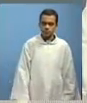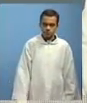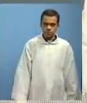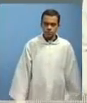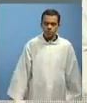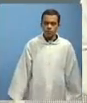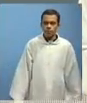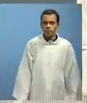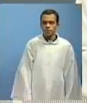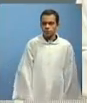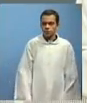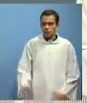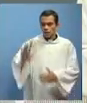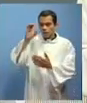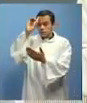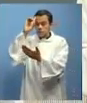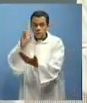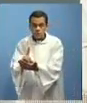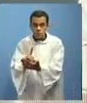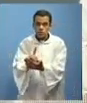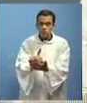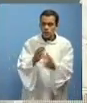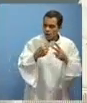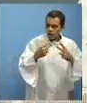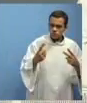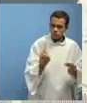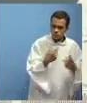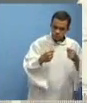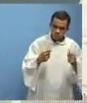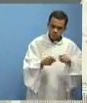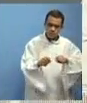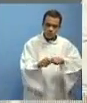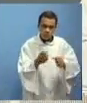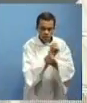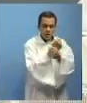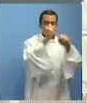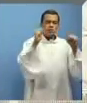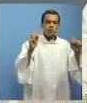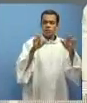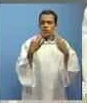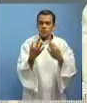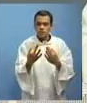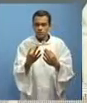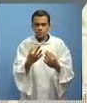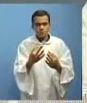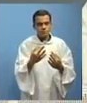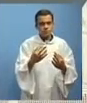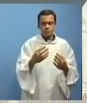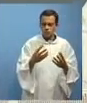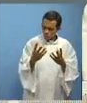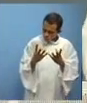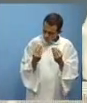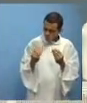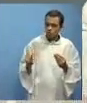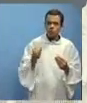salvar uma família não tem preço é na hora duas vezes fala levantou se